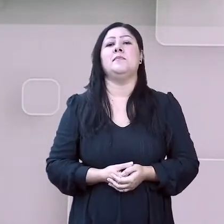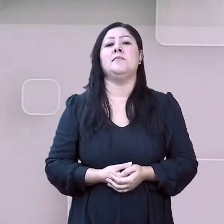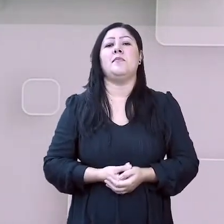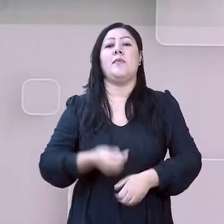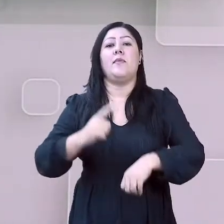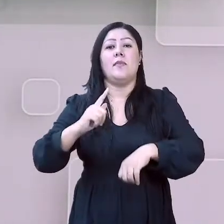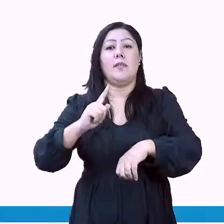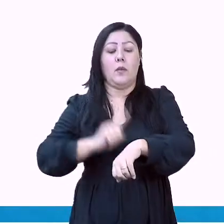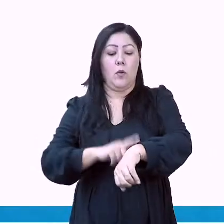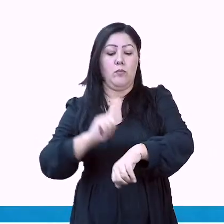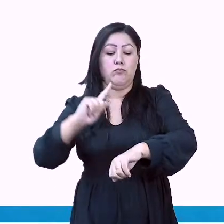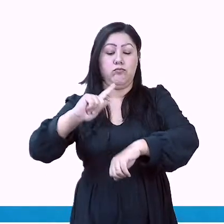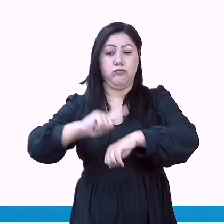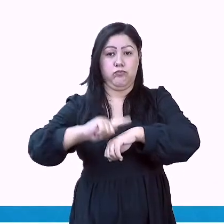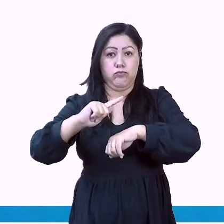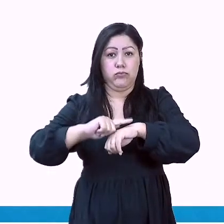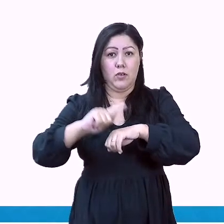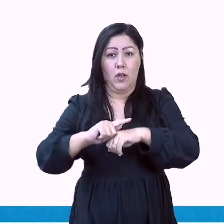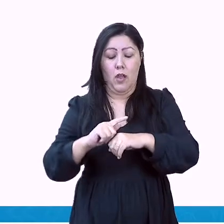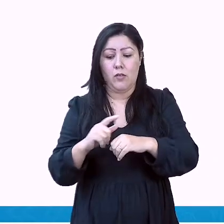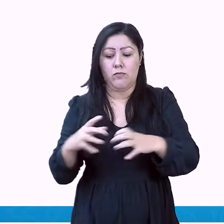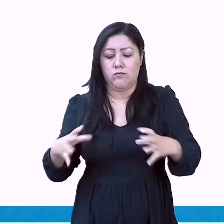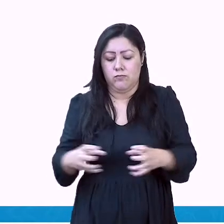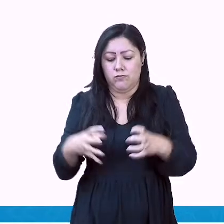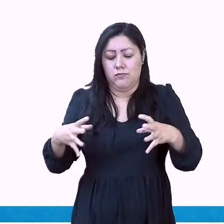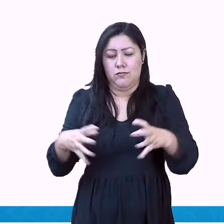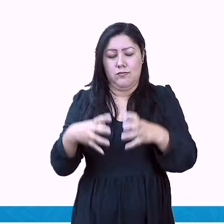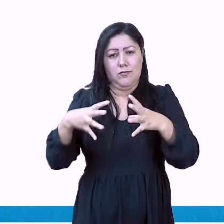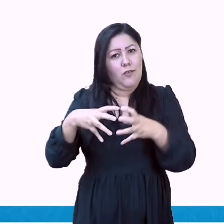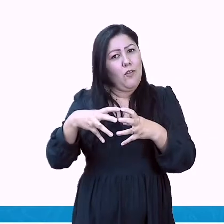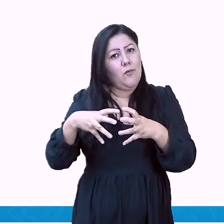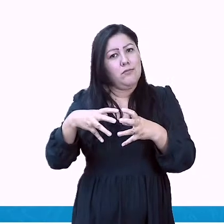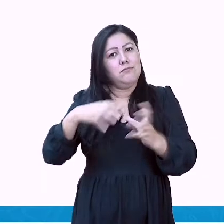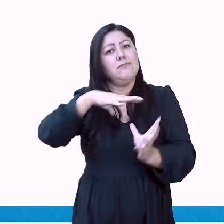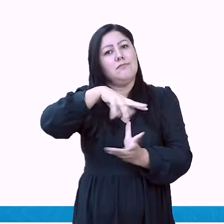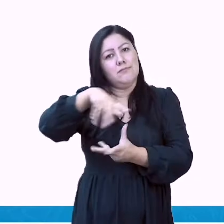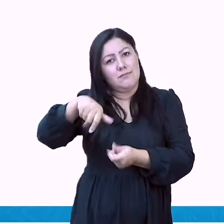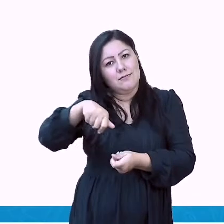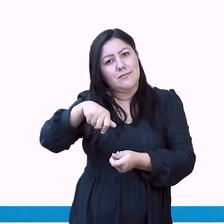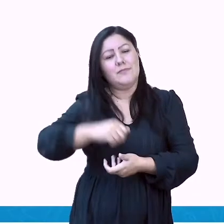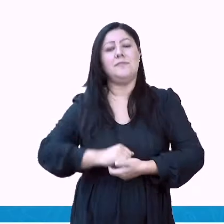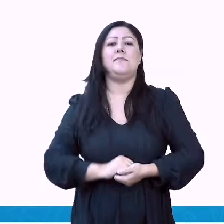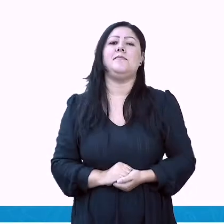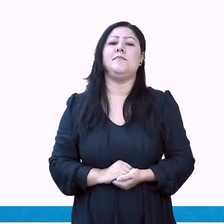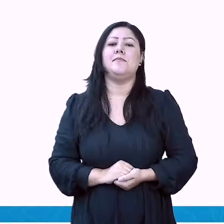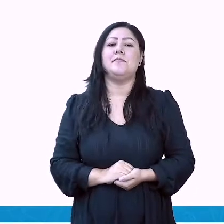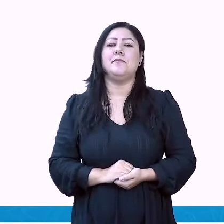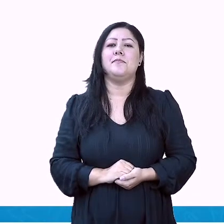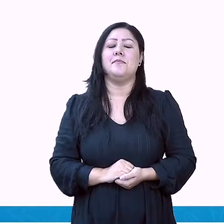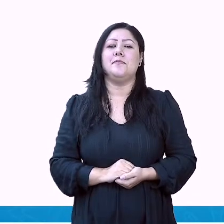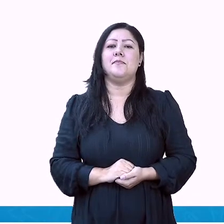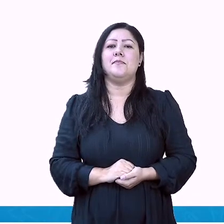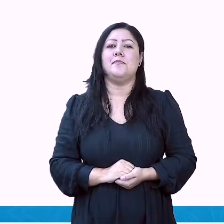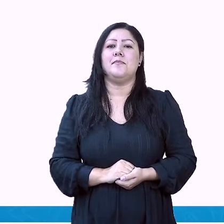Tempo geológico e a formação da Terra. Para estudar tempo